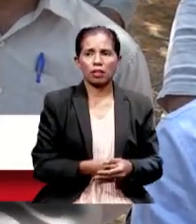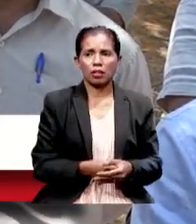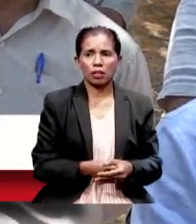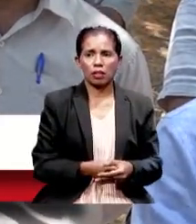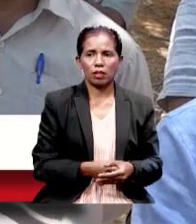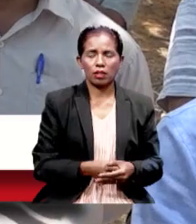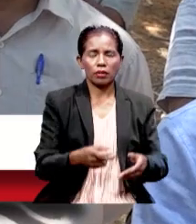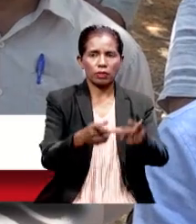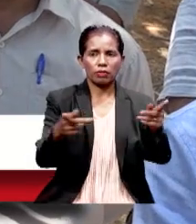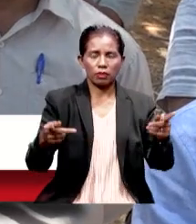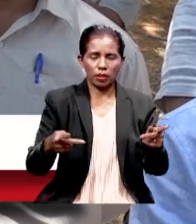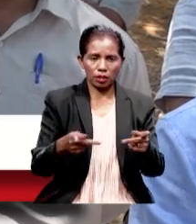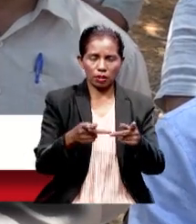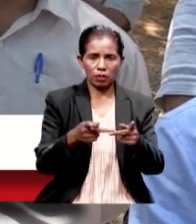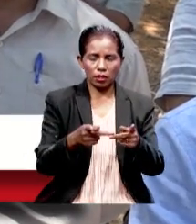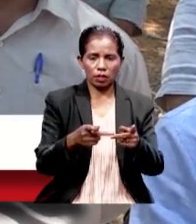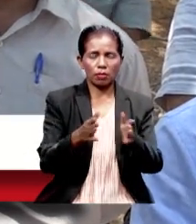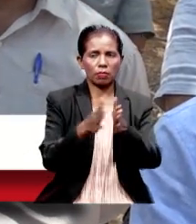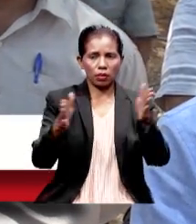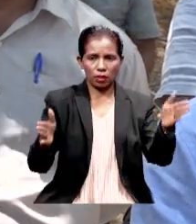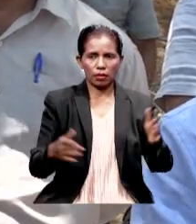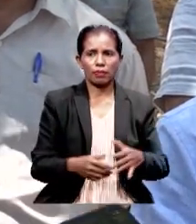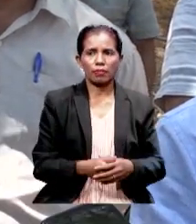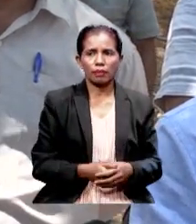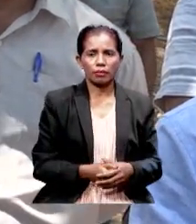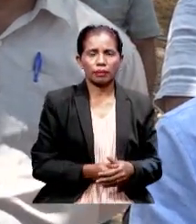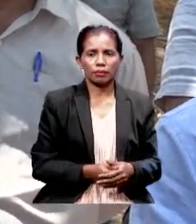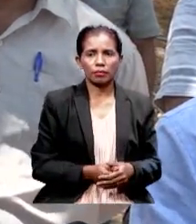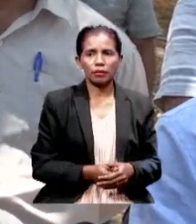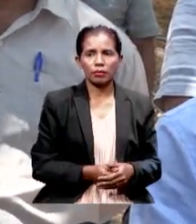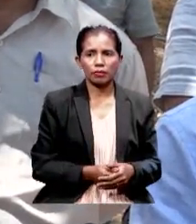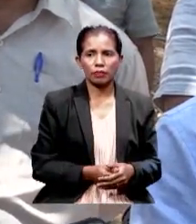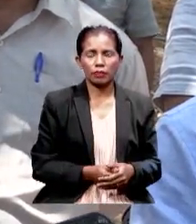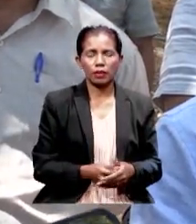kara estadu nia ne bema siluang hel. Tama ne maka.